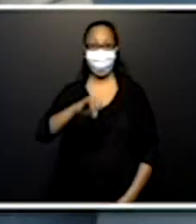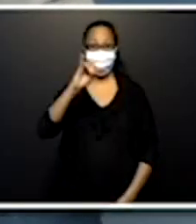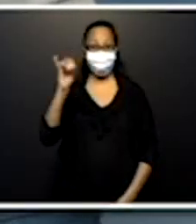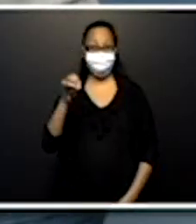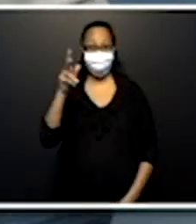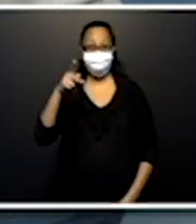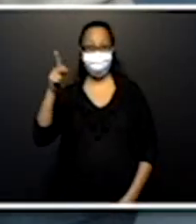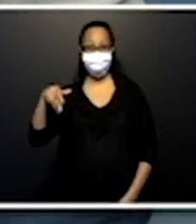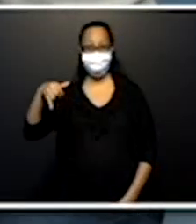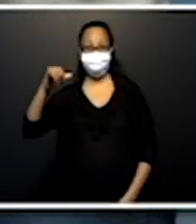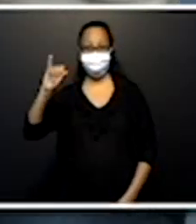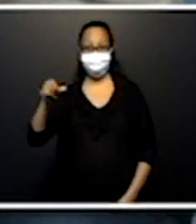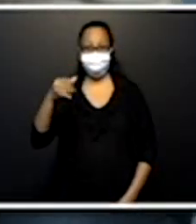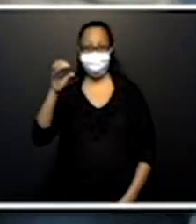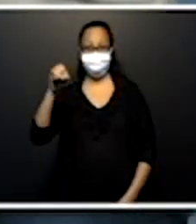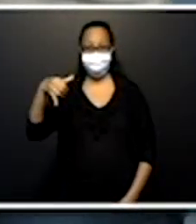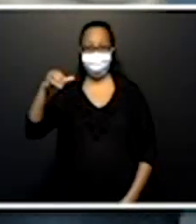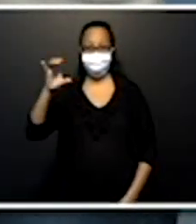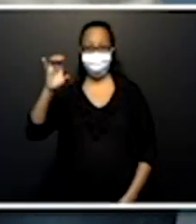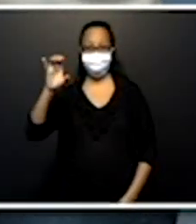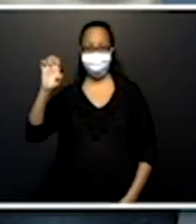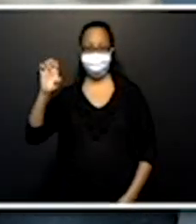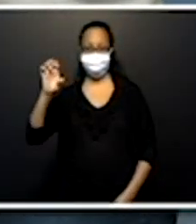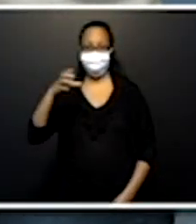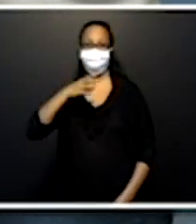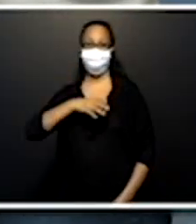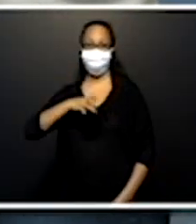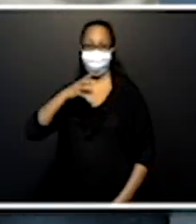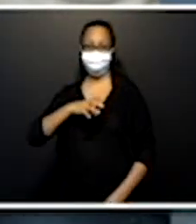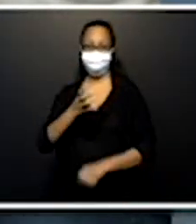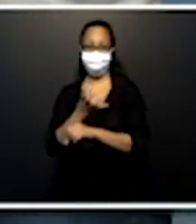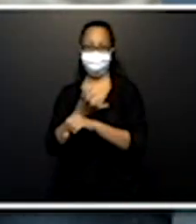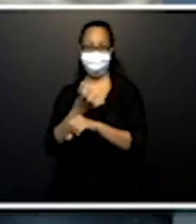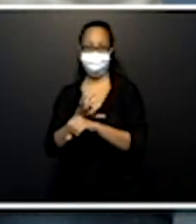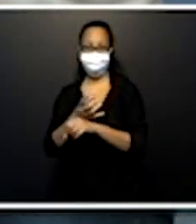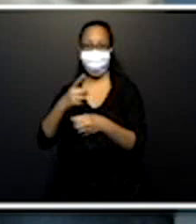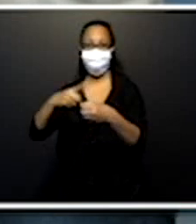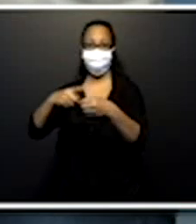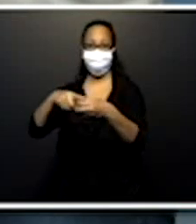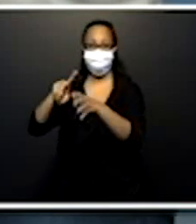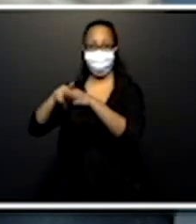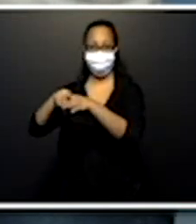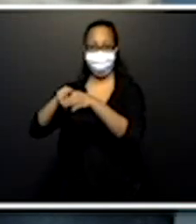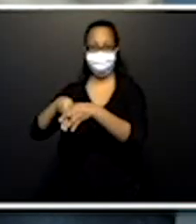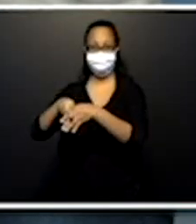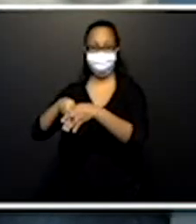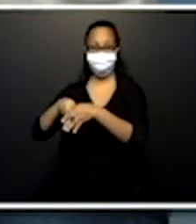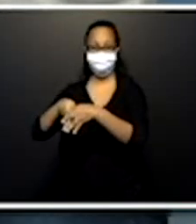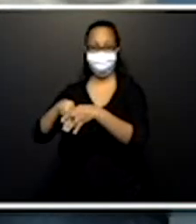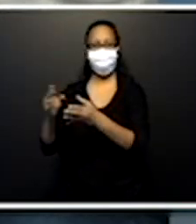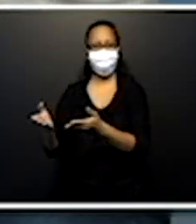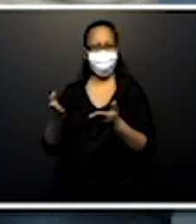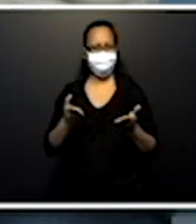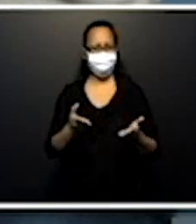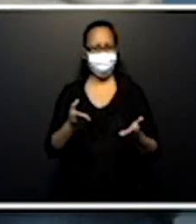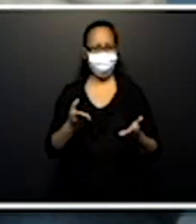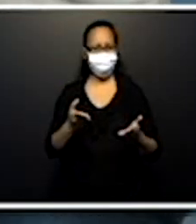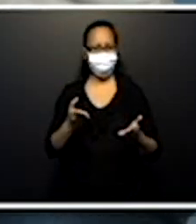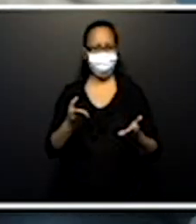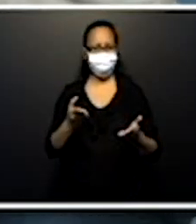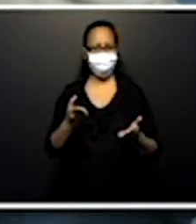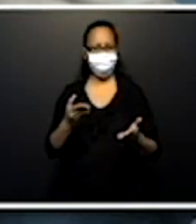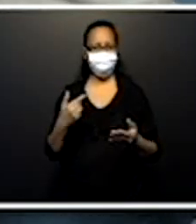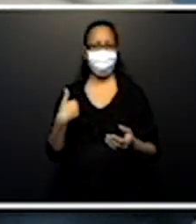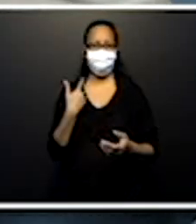Olá, eu sou a Joyce, professora de Língua Portuguesa da Secretaria Municipal da Educação de Barretos. Sejam bem-vindos a